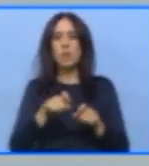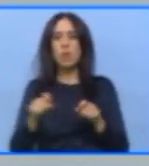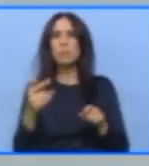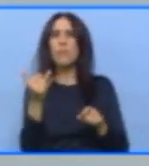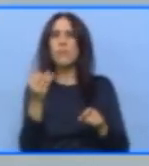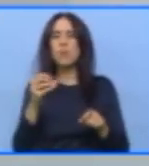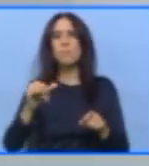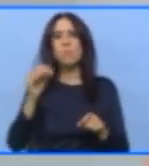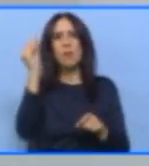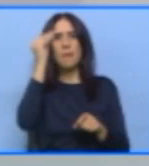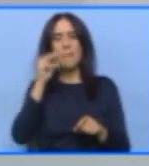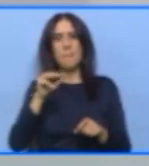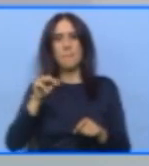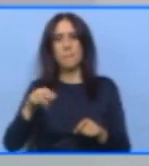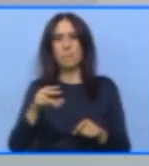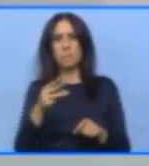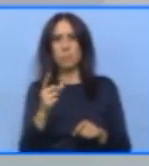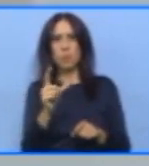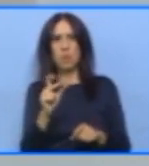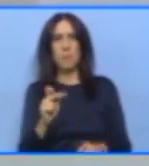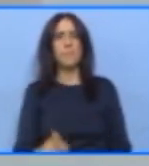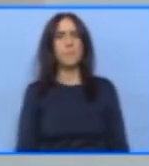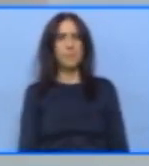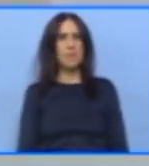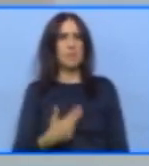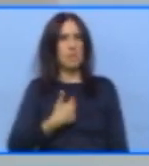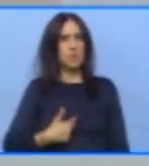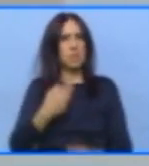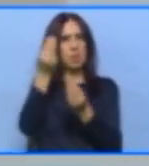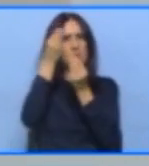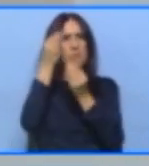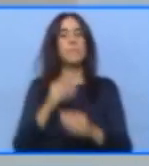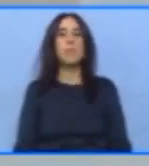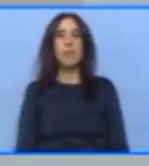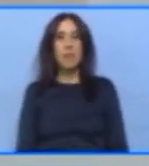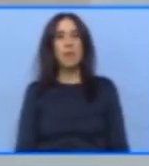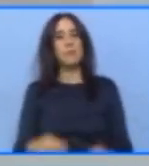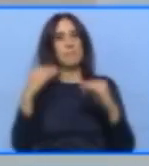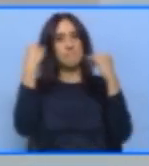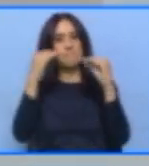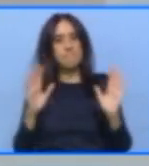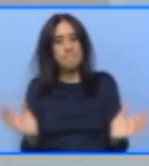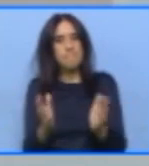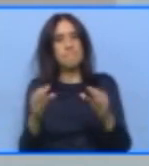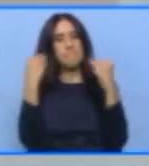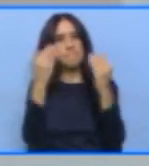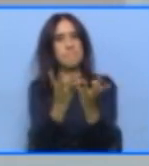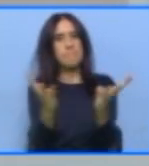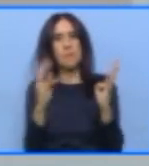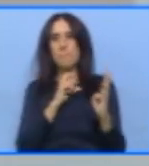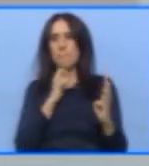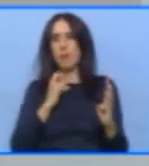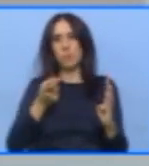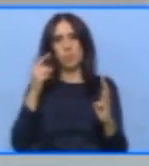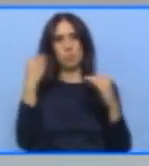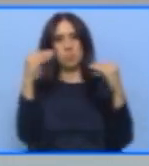formação cristã. A formação de animadores, de catequistas a tempo pleno. Animadores, não padres. Foi a minha